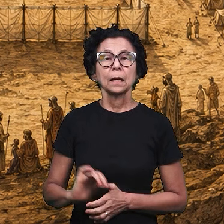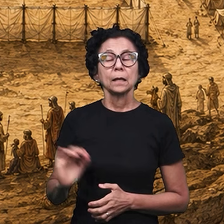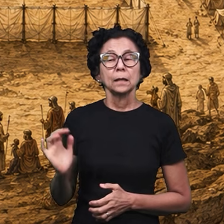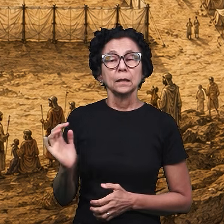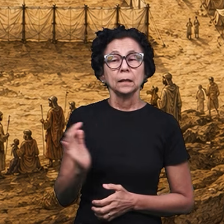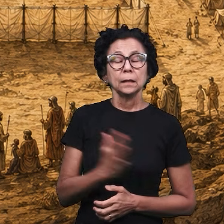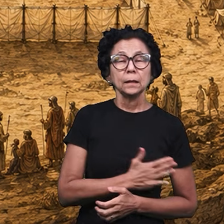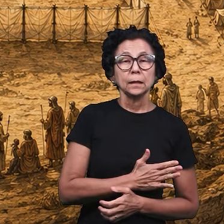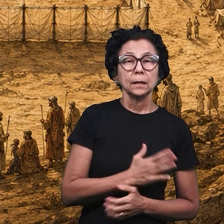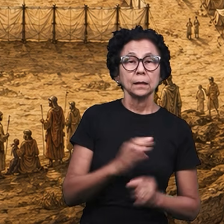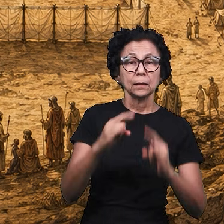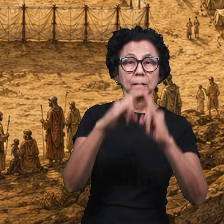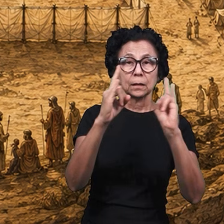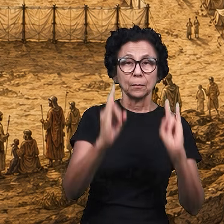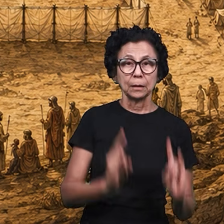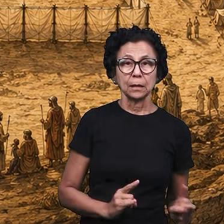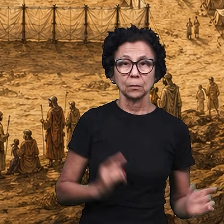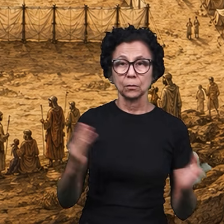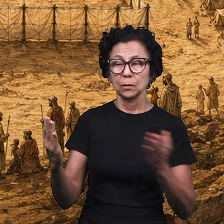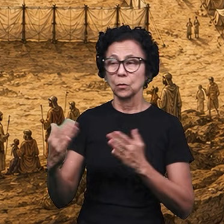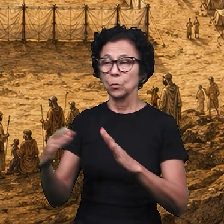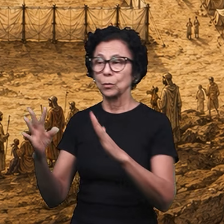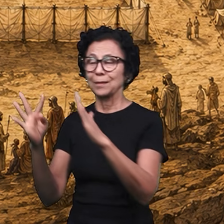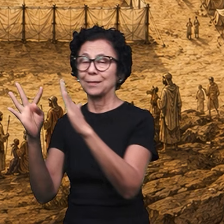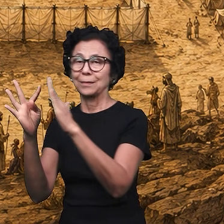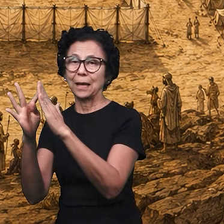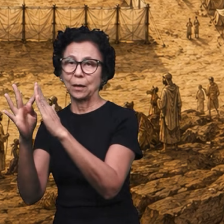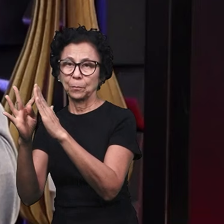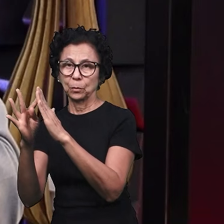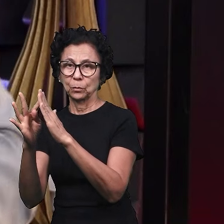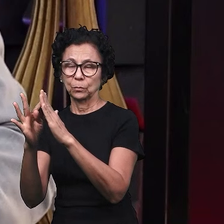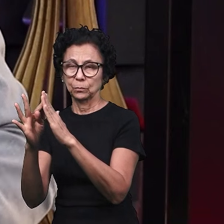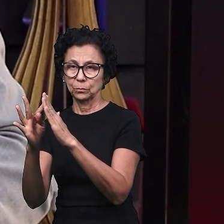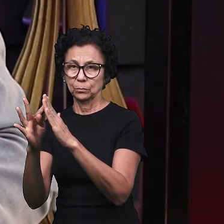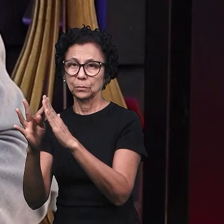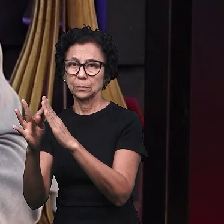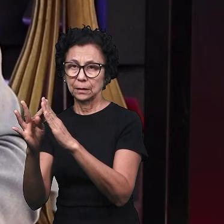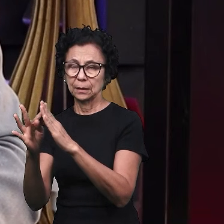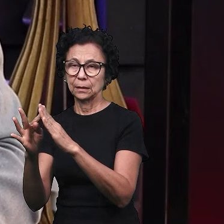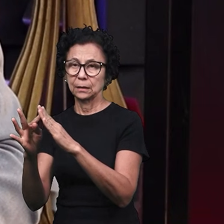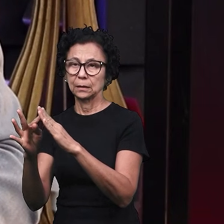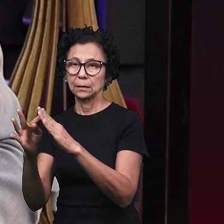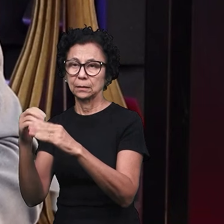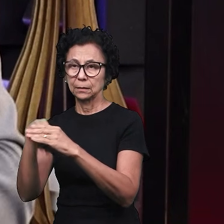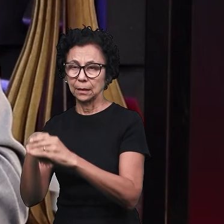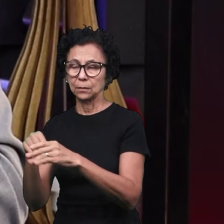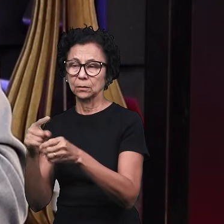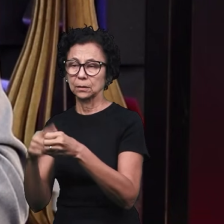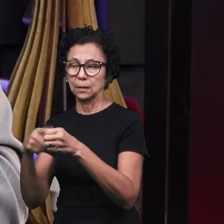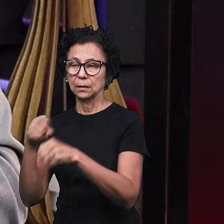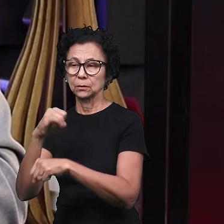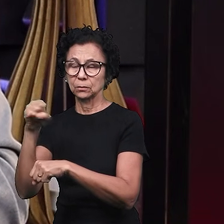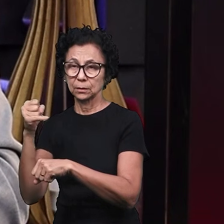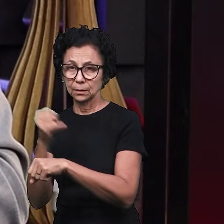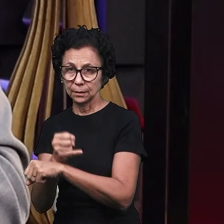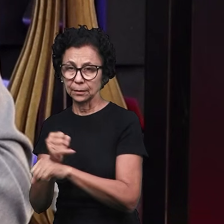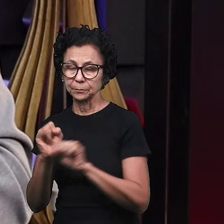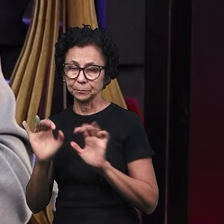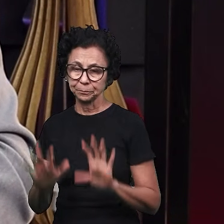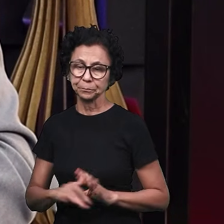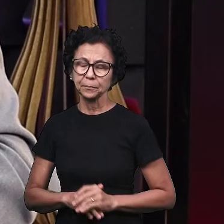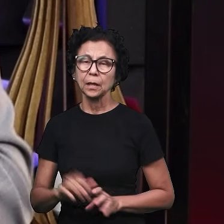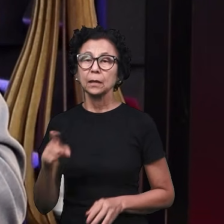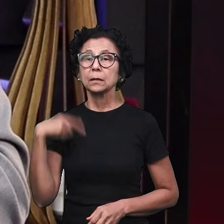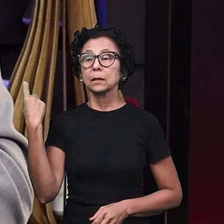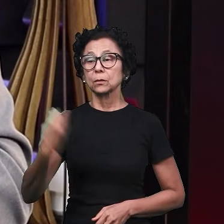é o templo. Como também nas nossas vidas, o centro de todas as coisas tem que ser a pessoa do Senhor Jesus. Sim.